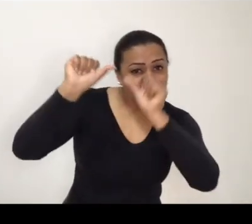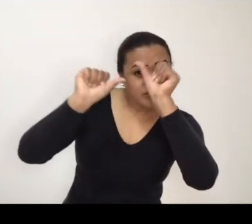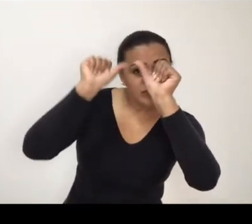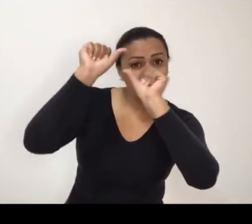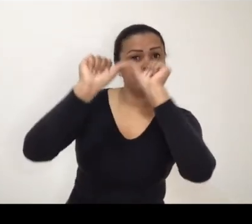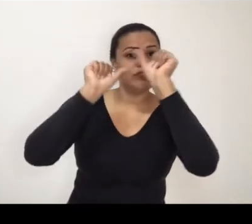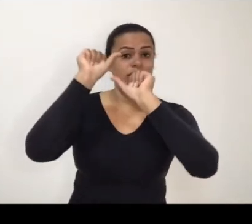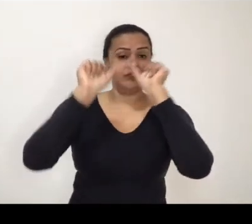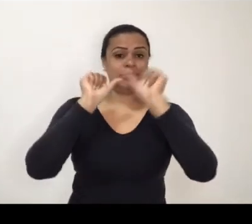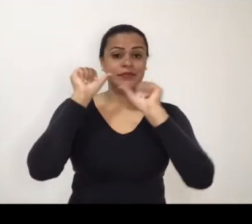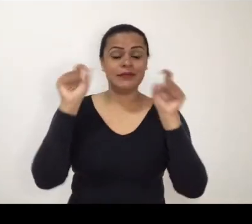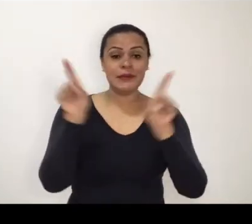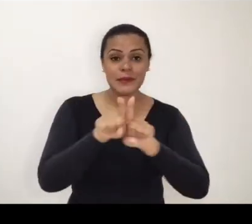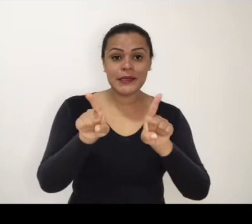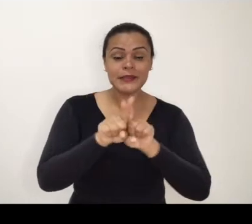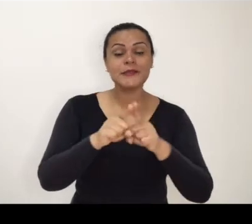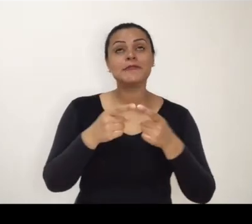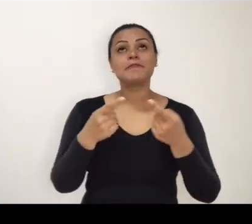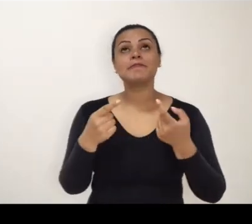pensamentos,